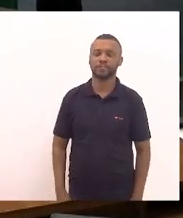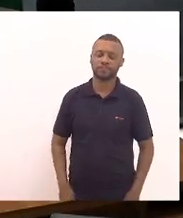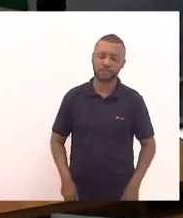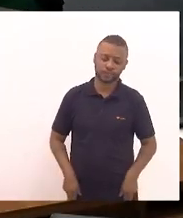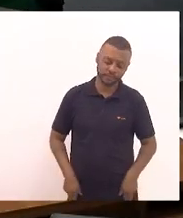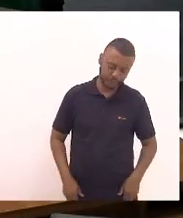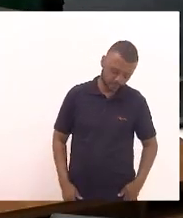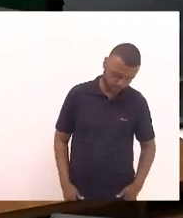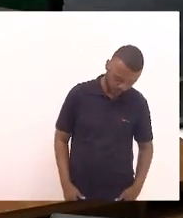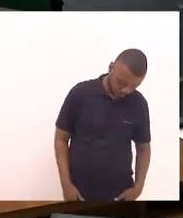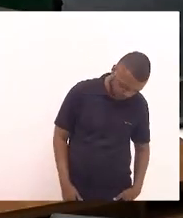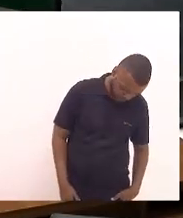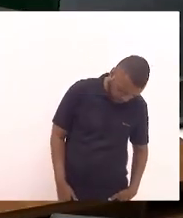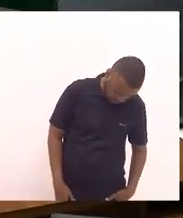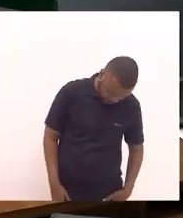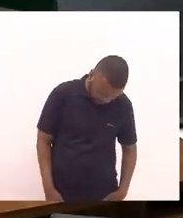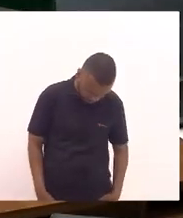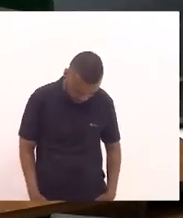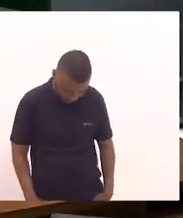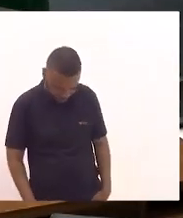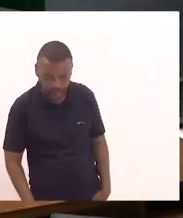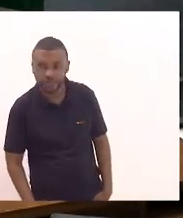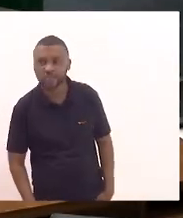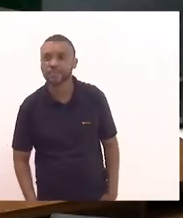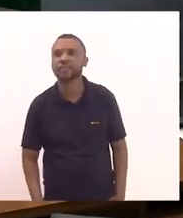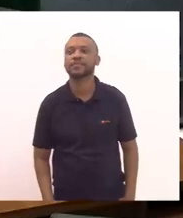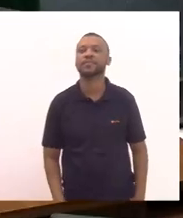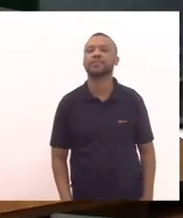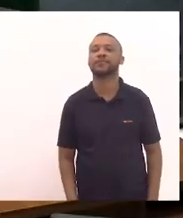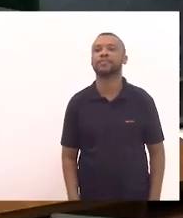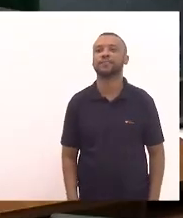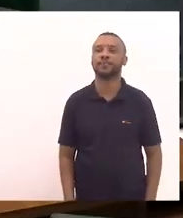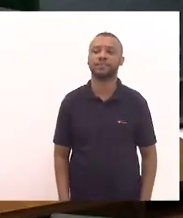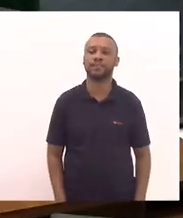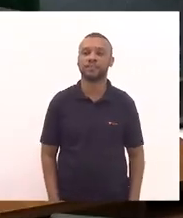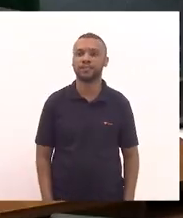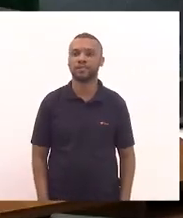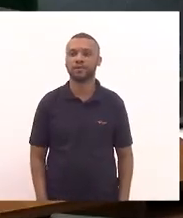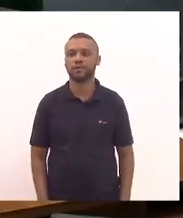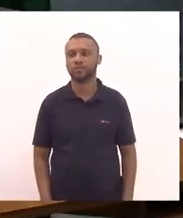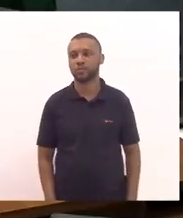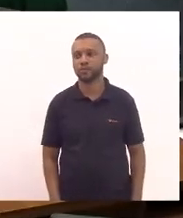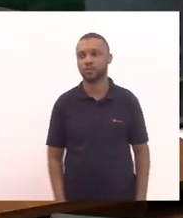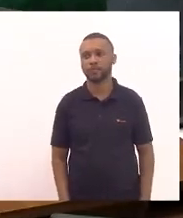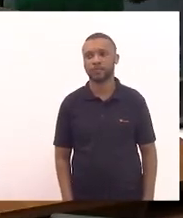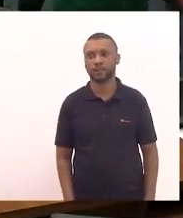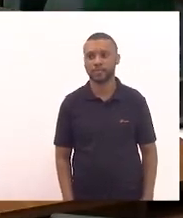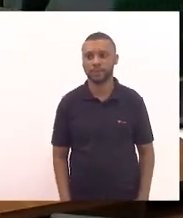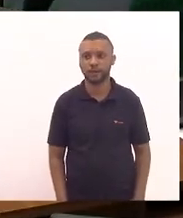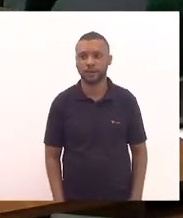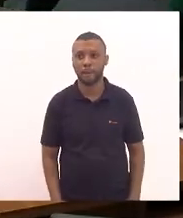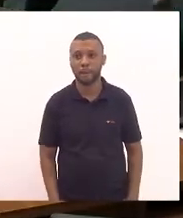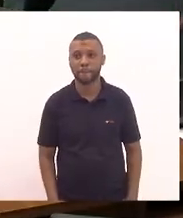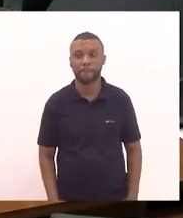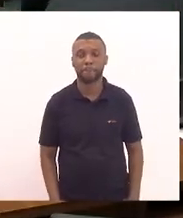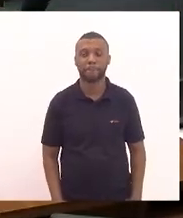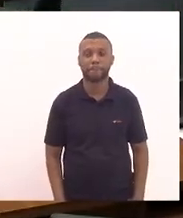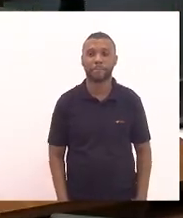nomes e incorporar. Cada um se discutir. Se você tiver assunto, passa para alguém do teu gabinete. Tá. Fala, manda falar.